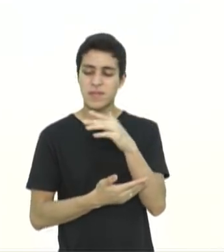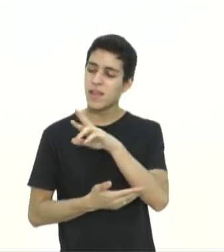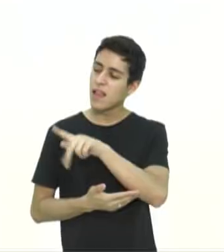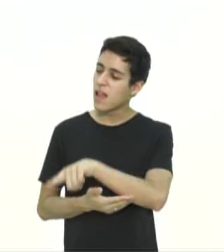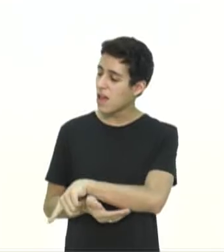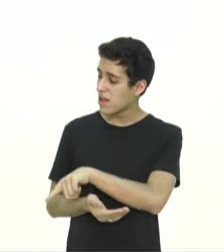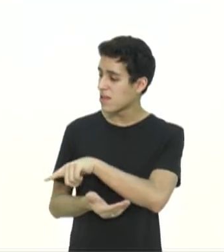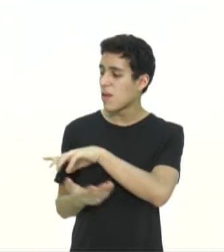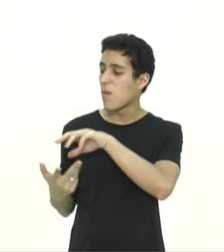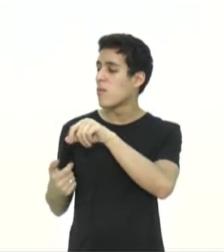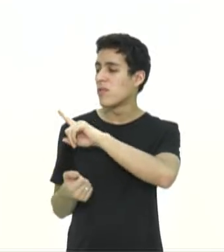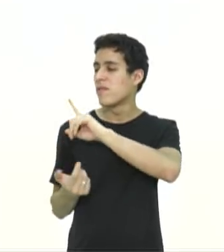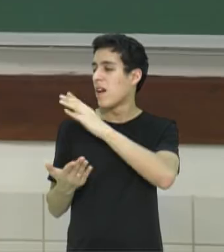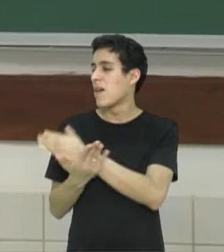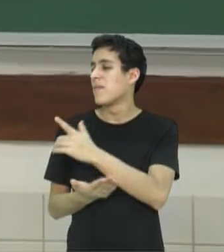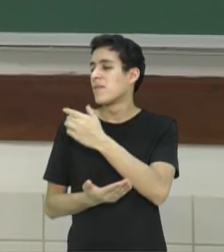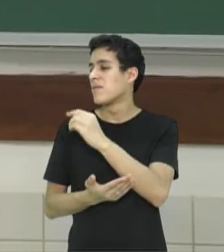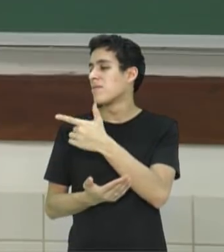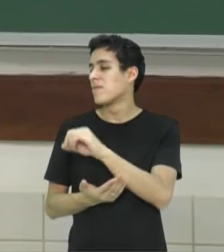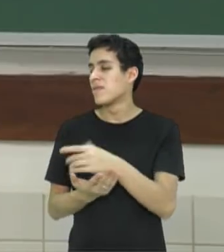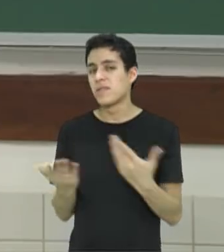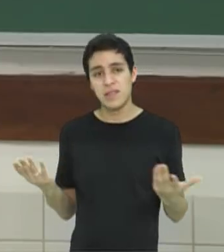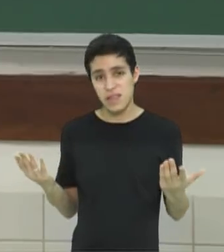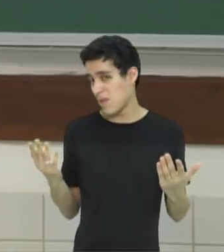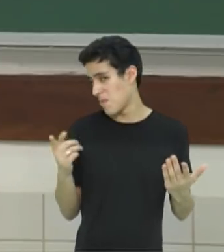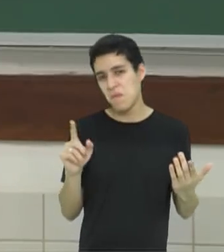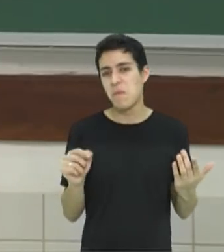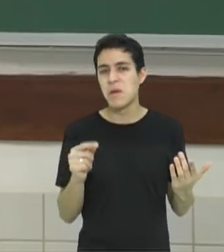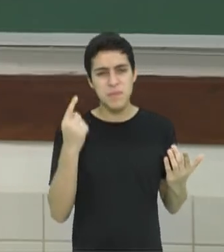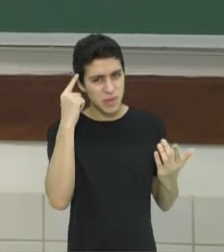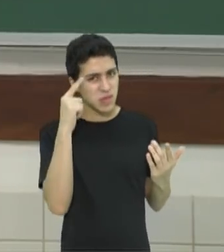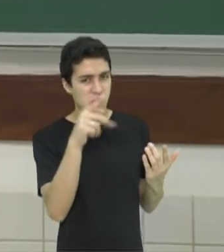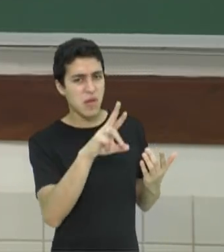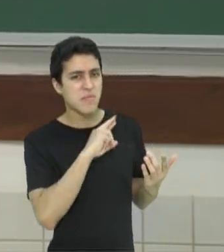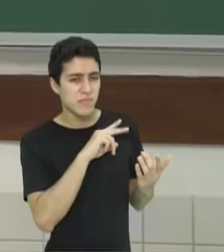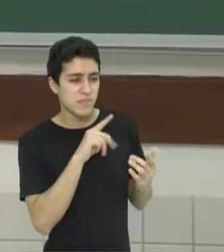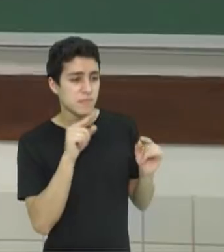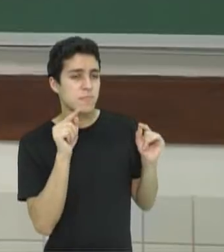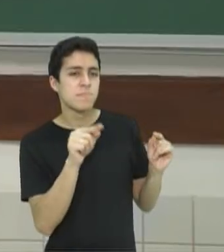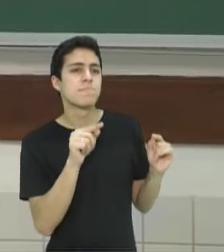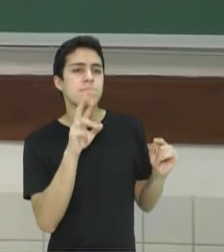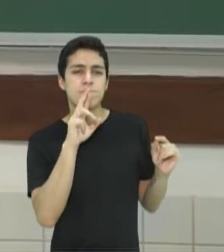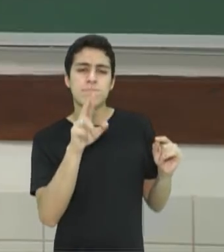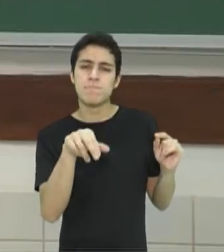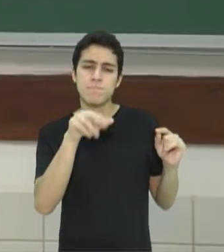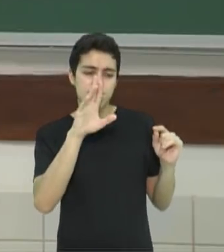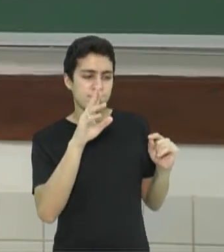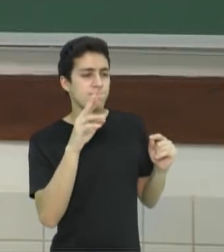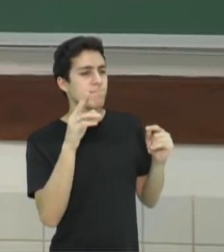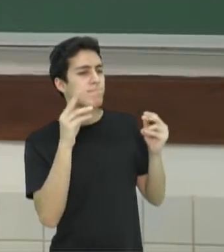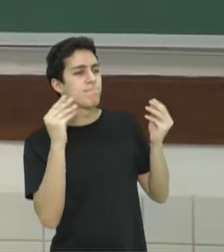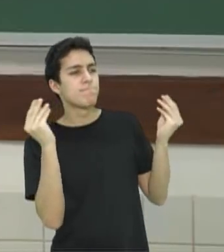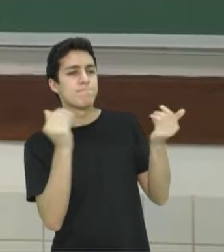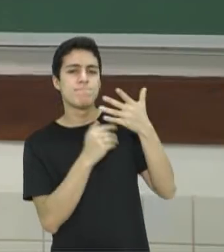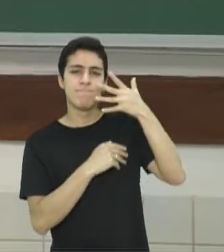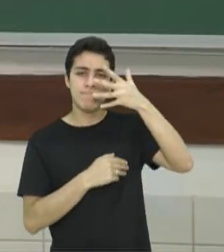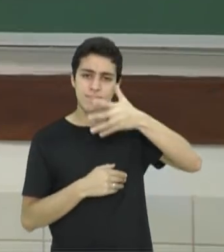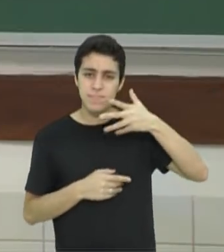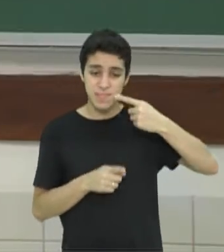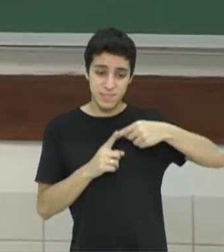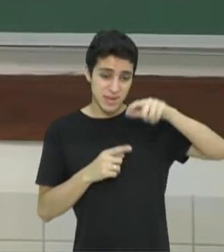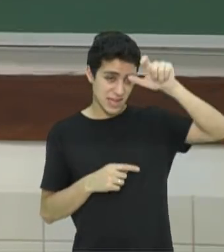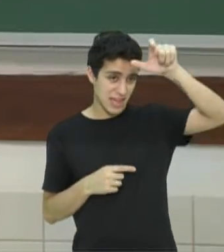não vai acabar em 2020. O que que o Wesley esperava ali? Que ele desse uma resposta mais elaborada, já que ele